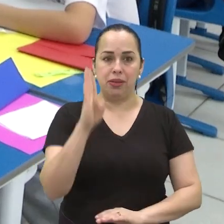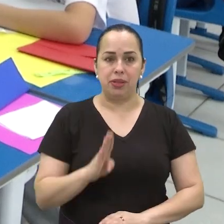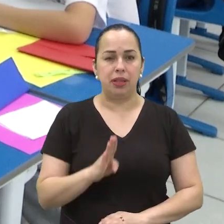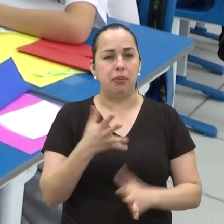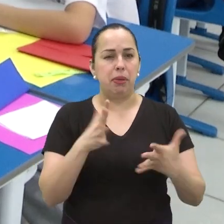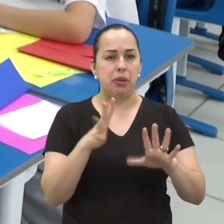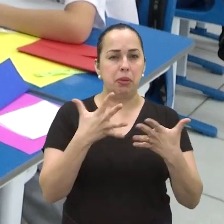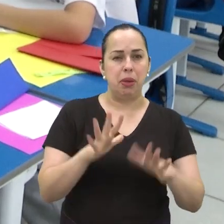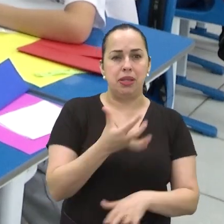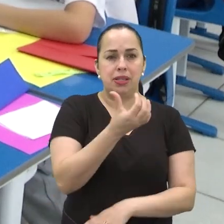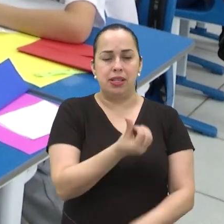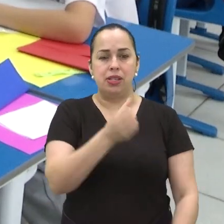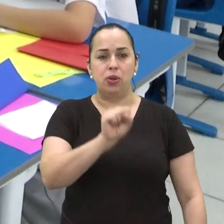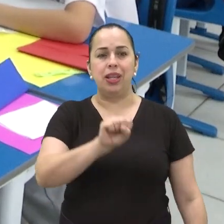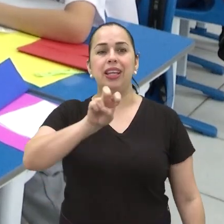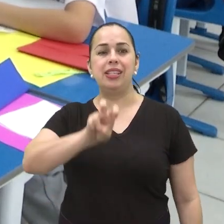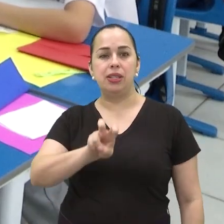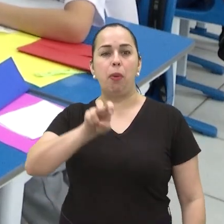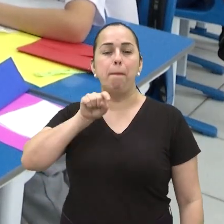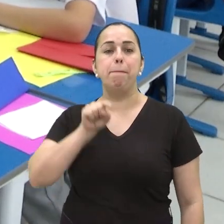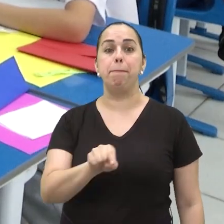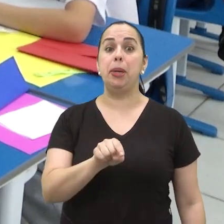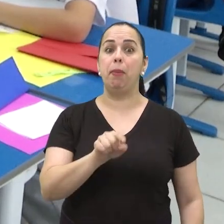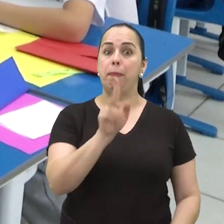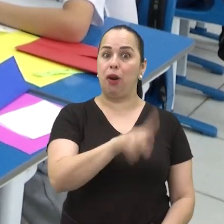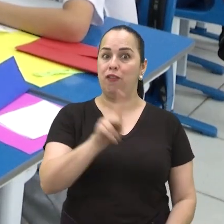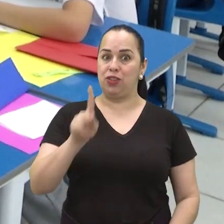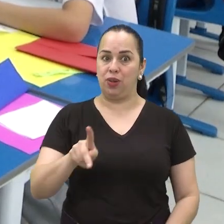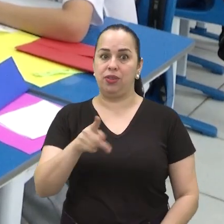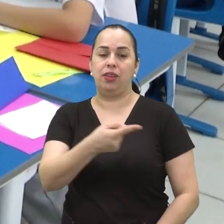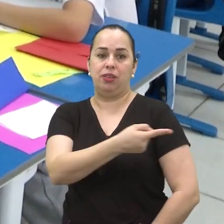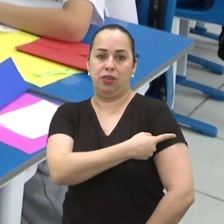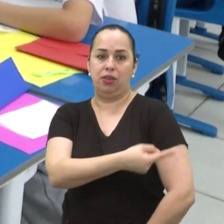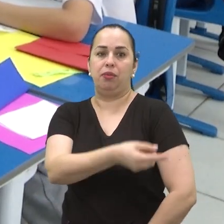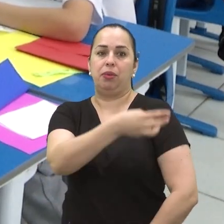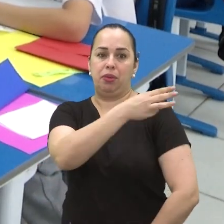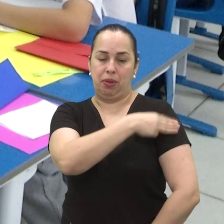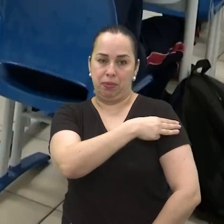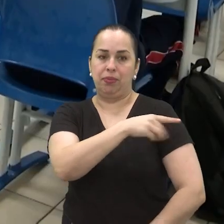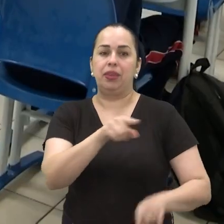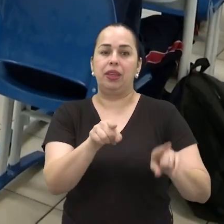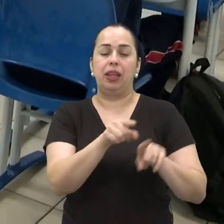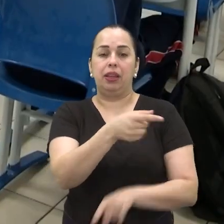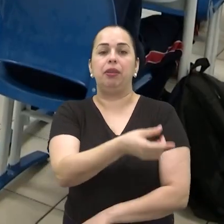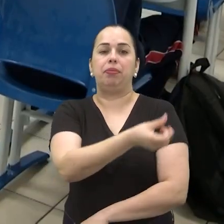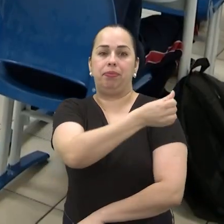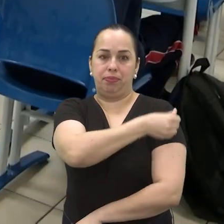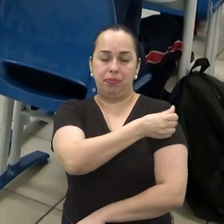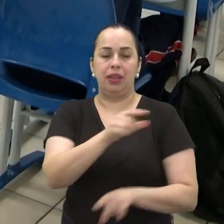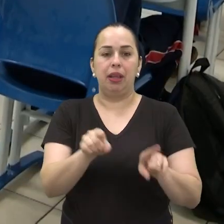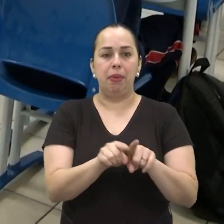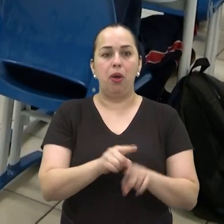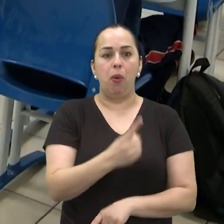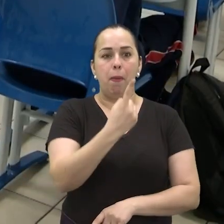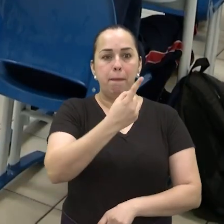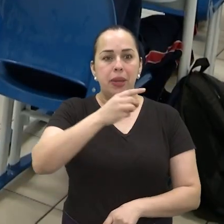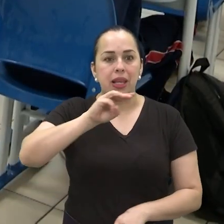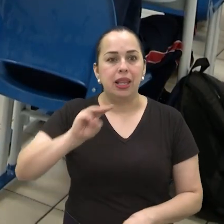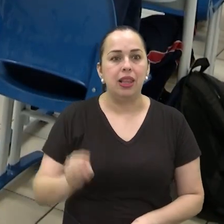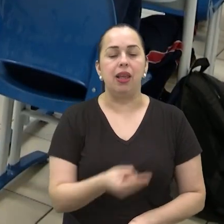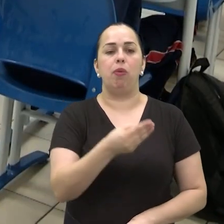Brasil conta com 685 mil docentes na educação infantil e